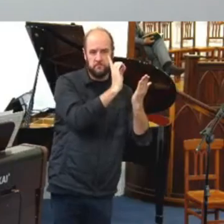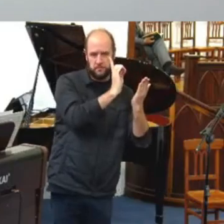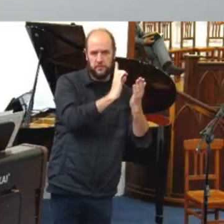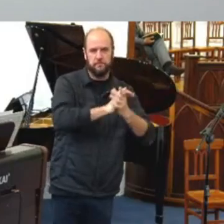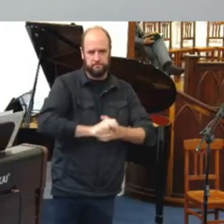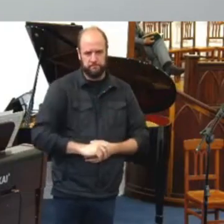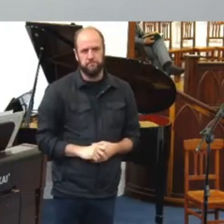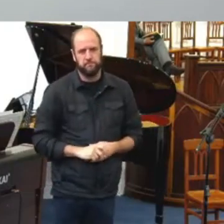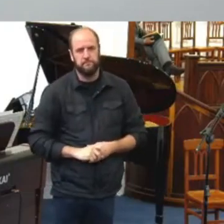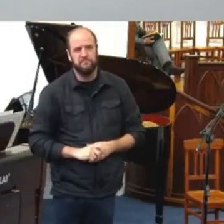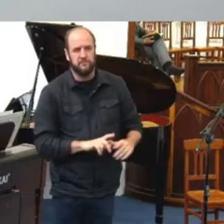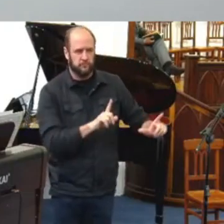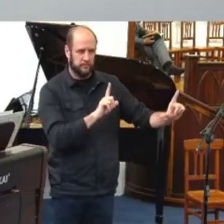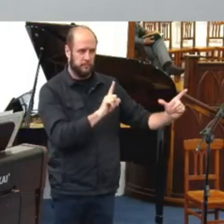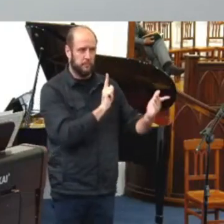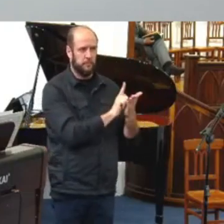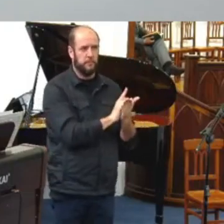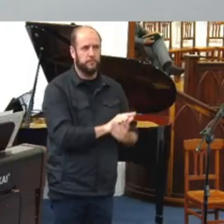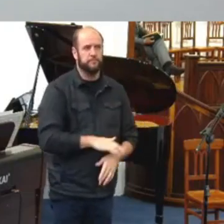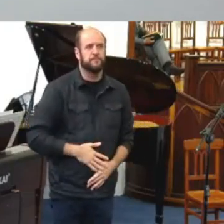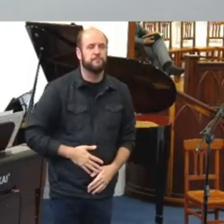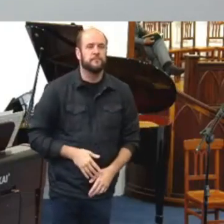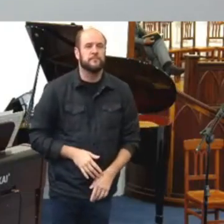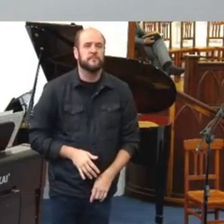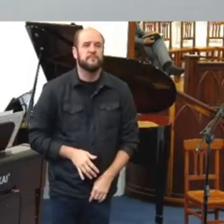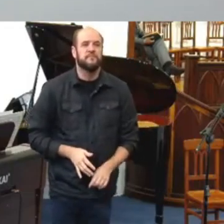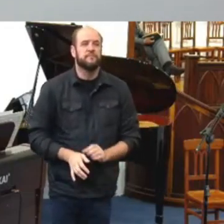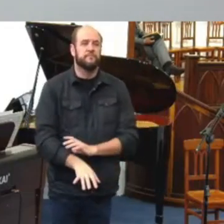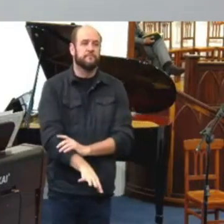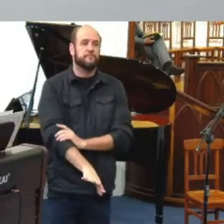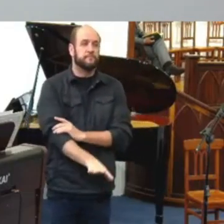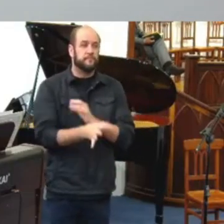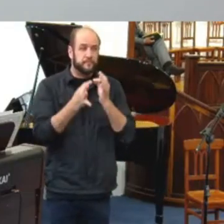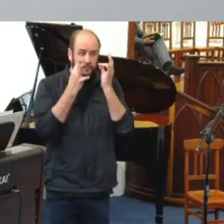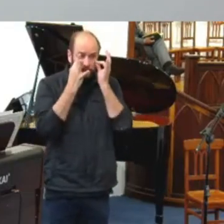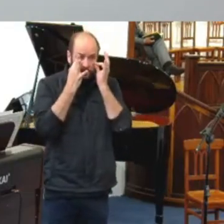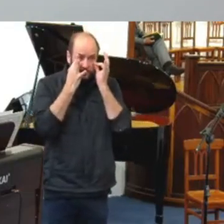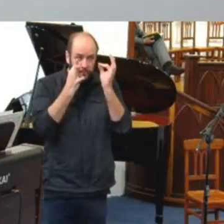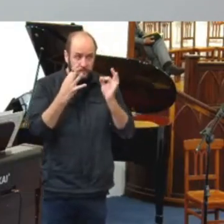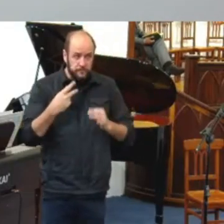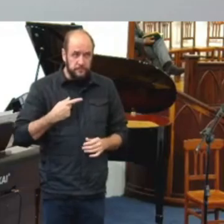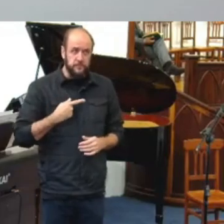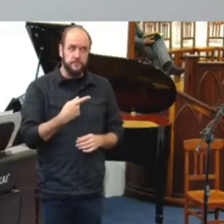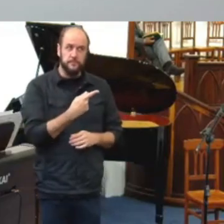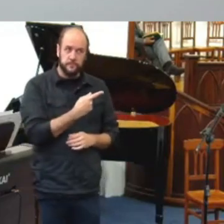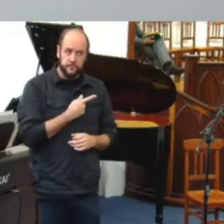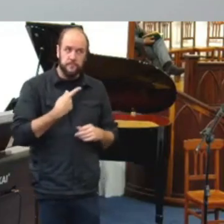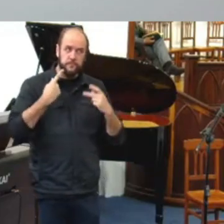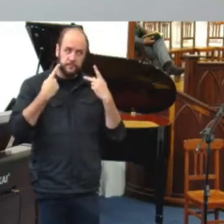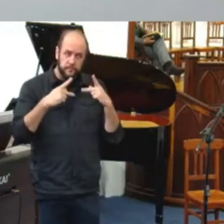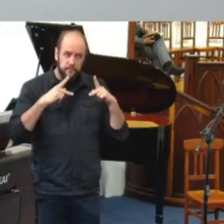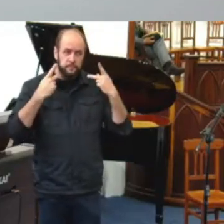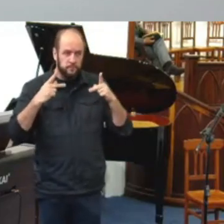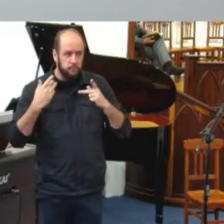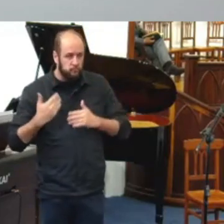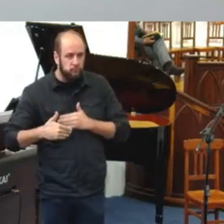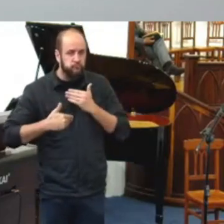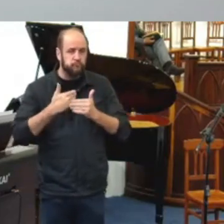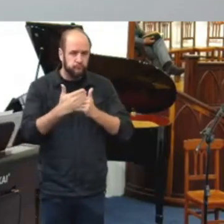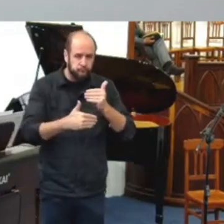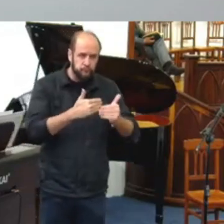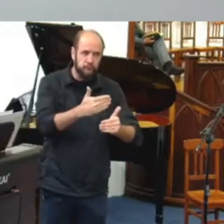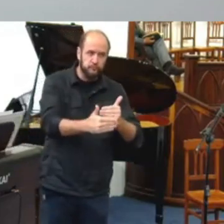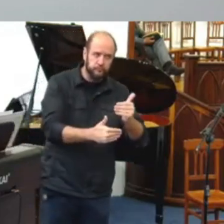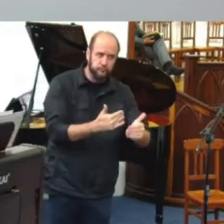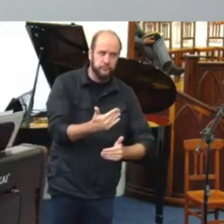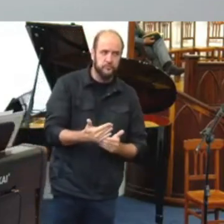cruz e também a Bíblia, tá? E vai prestando atenção no que o pastor vai expondo à luz desse texto, que nós